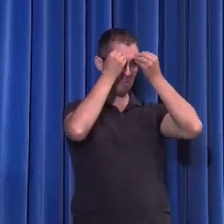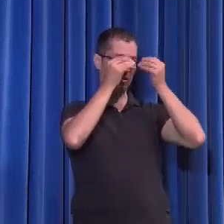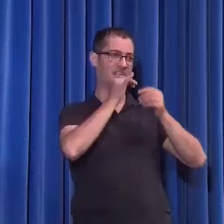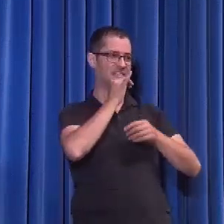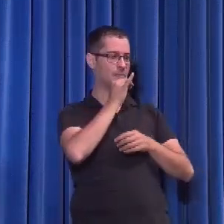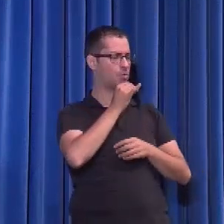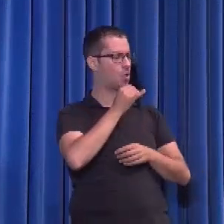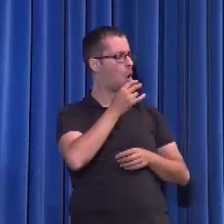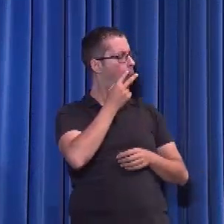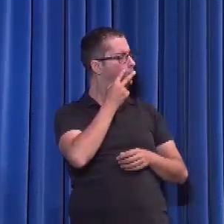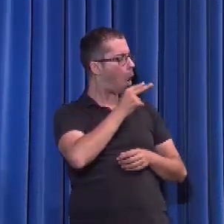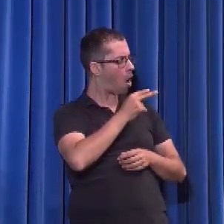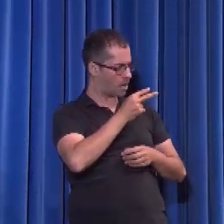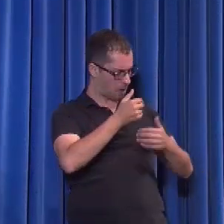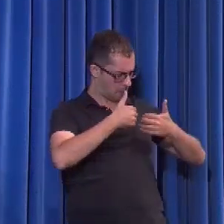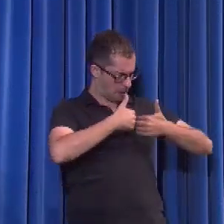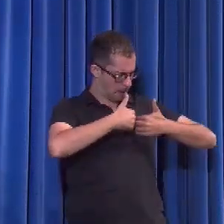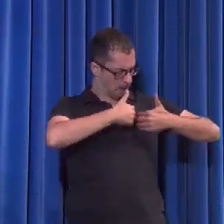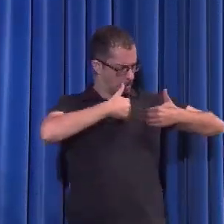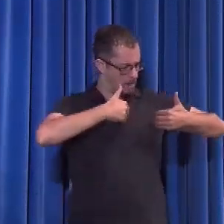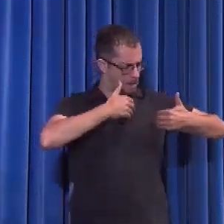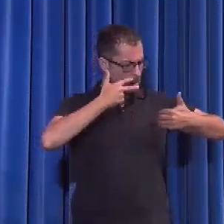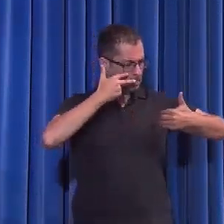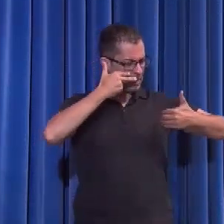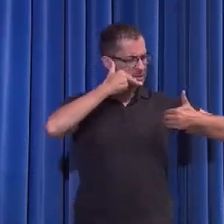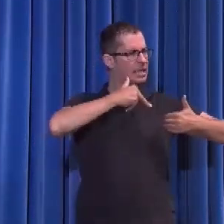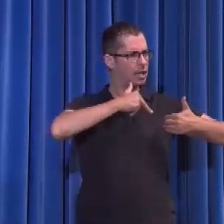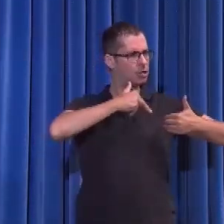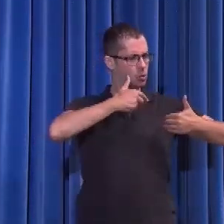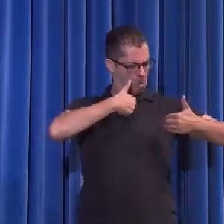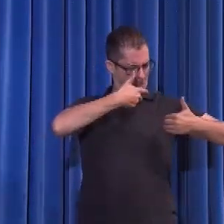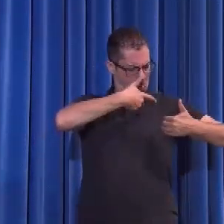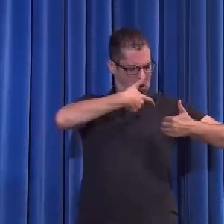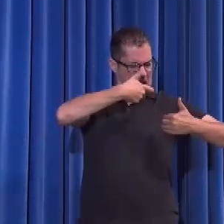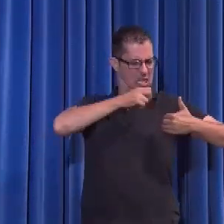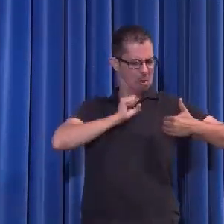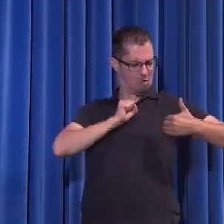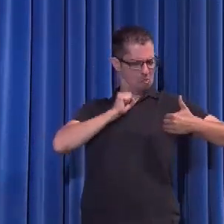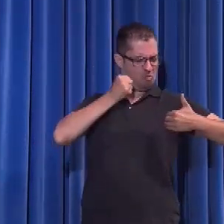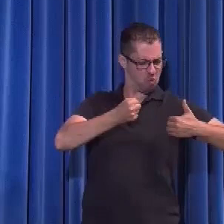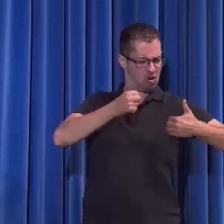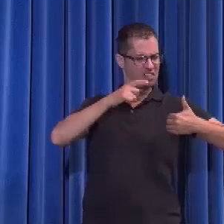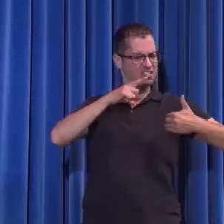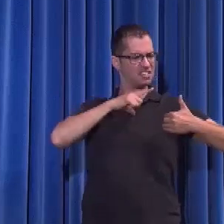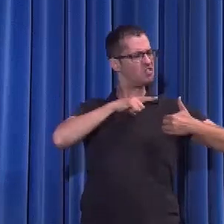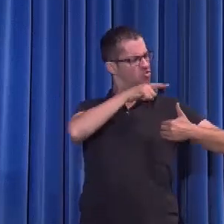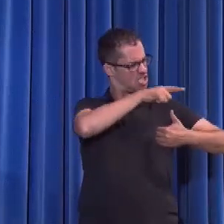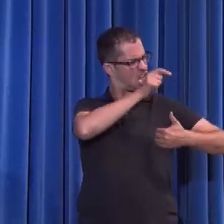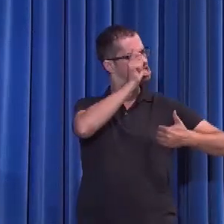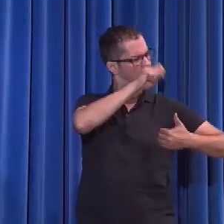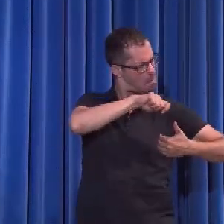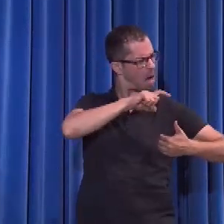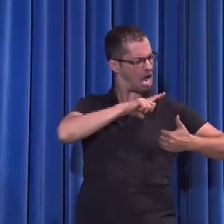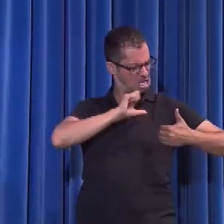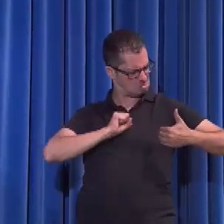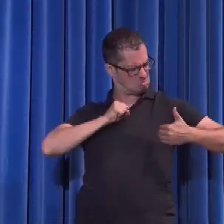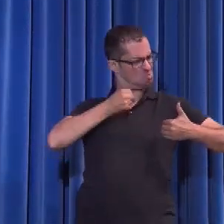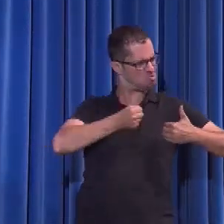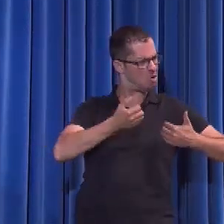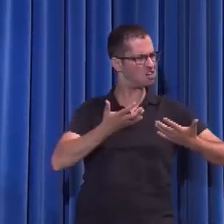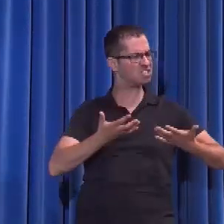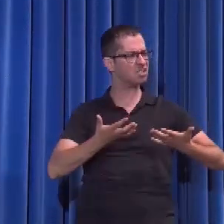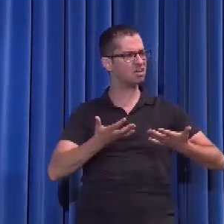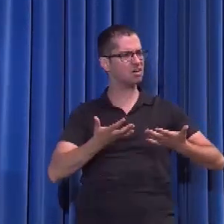olhe para dentro de você, veja a força, reaja, você tem capacidade. Nós